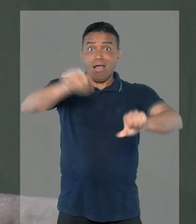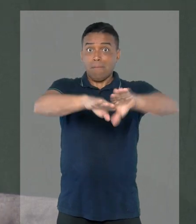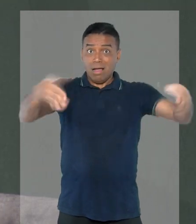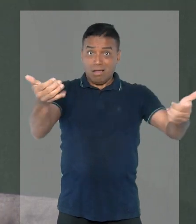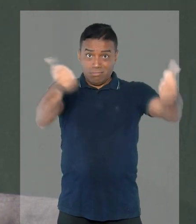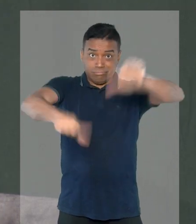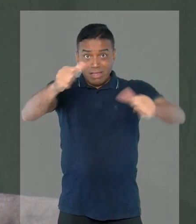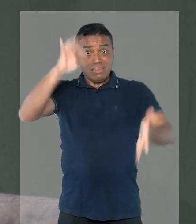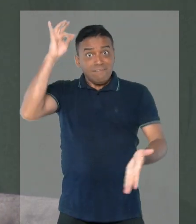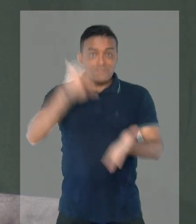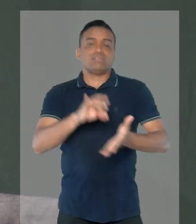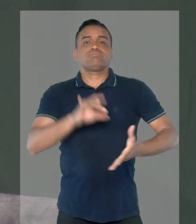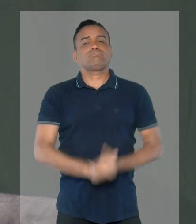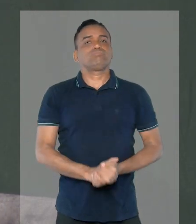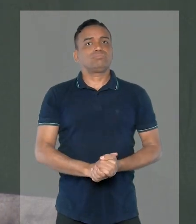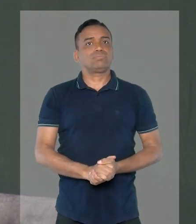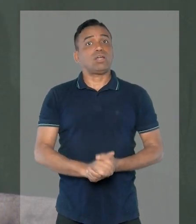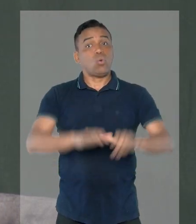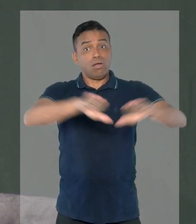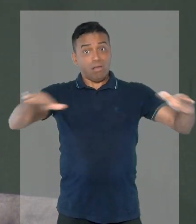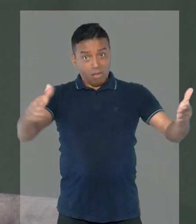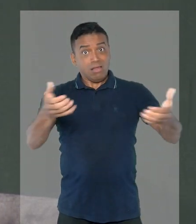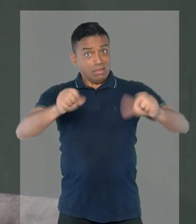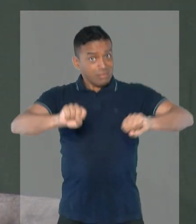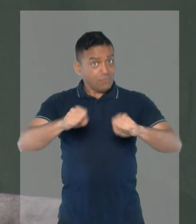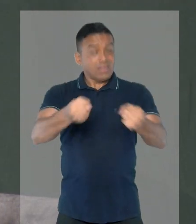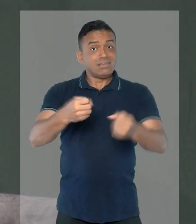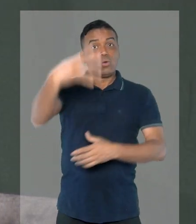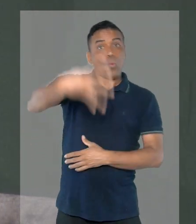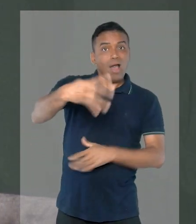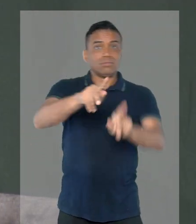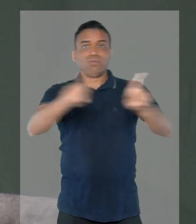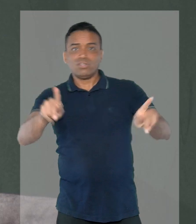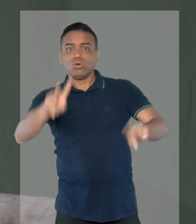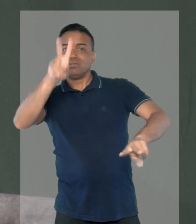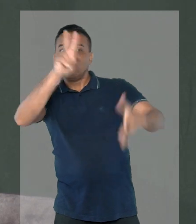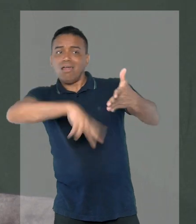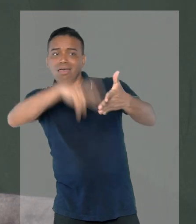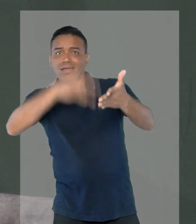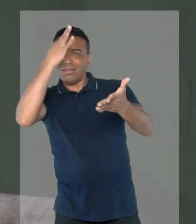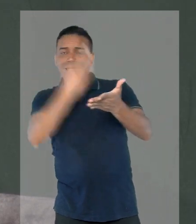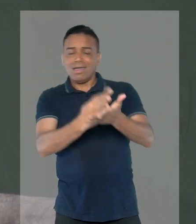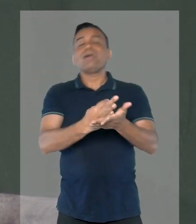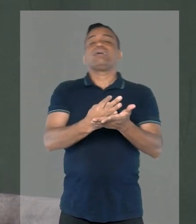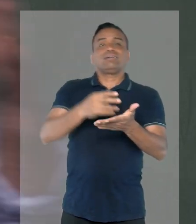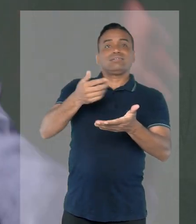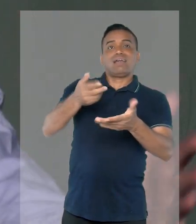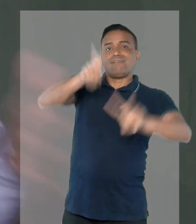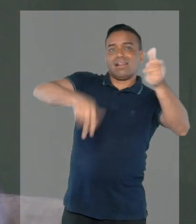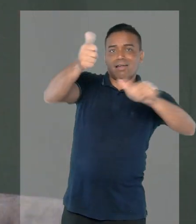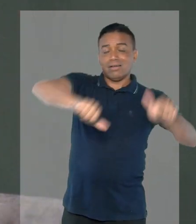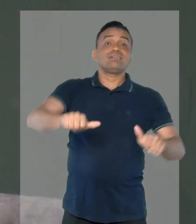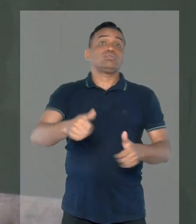Na defesa, a gente tem mais 4 professores lendo o trabalho, avaliando o trabalho, isso já em 2019. Então,